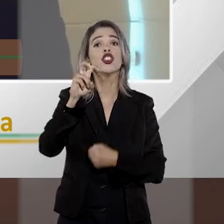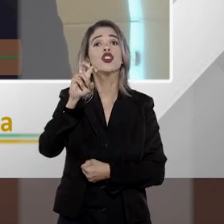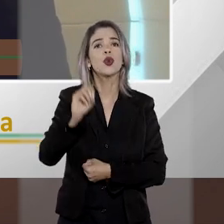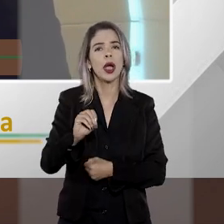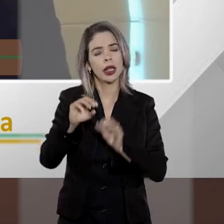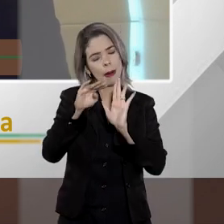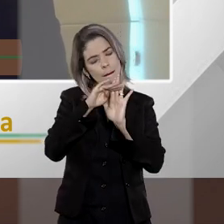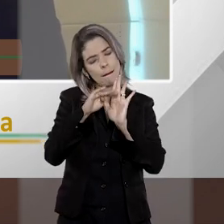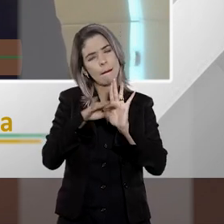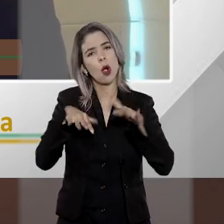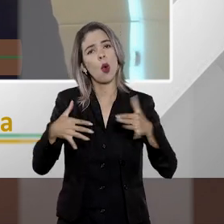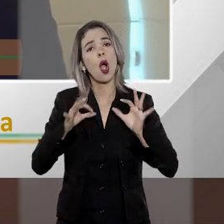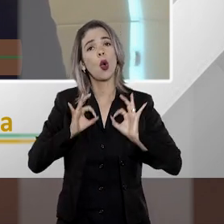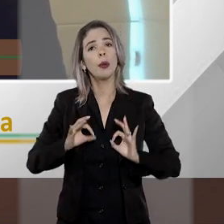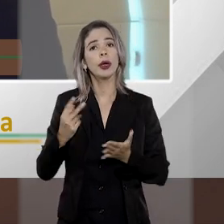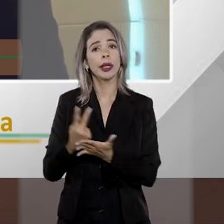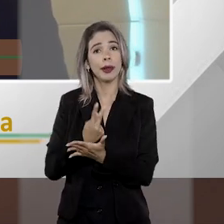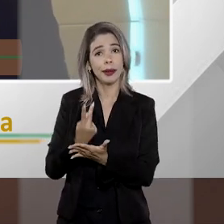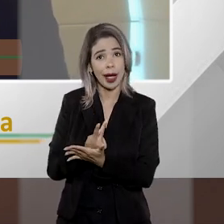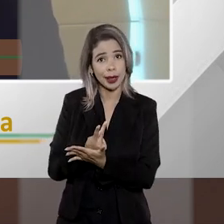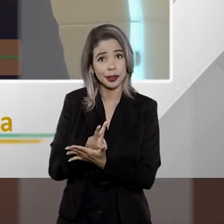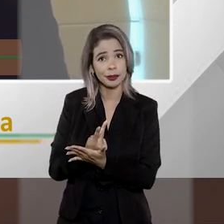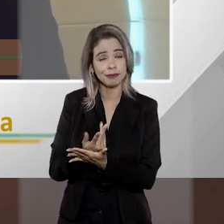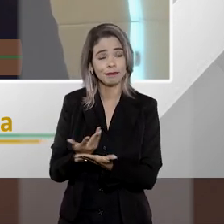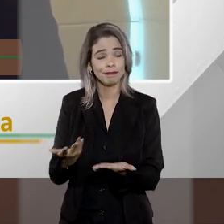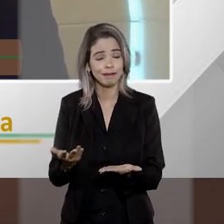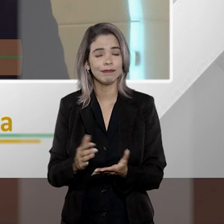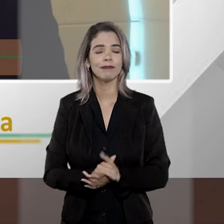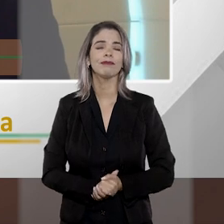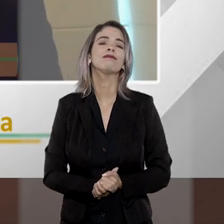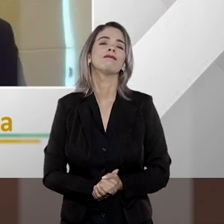vão destacar essas condutas, respondendo à questão.